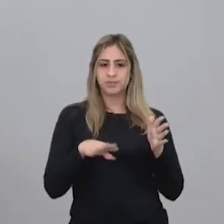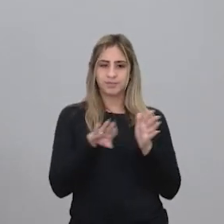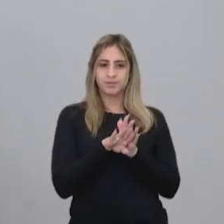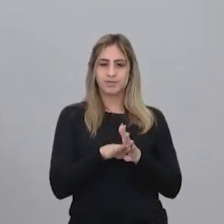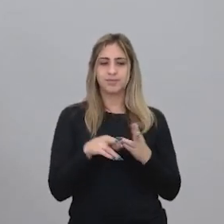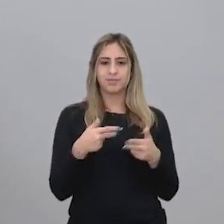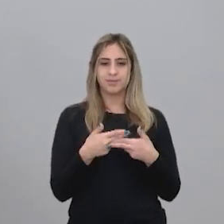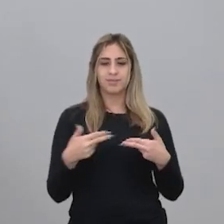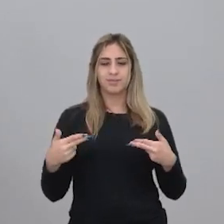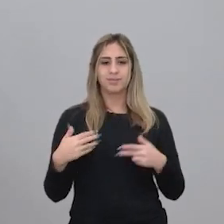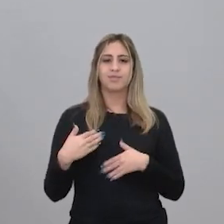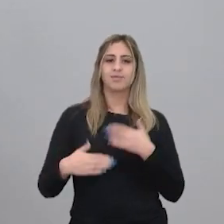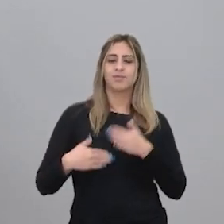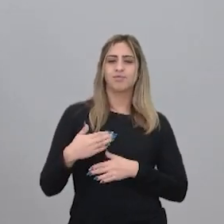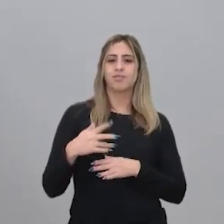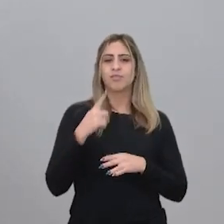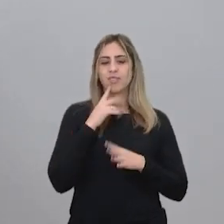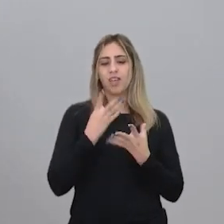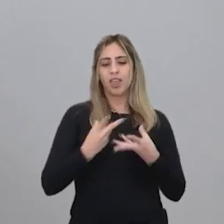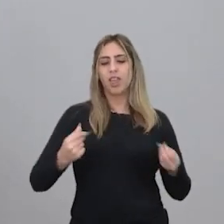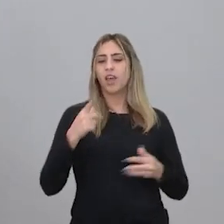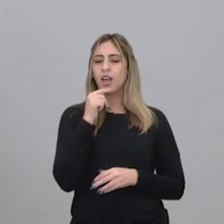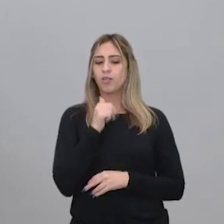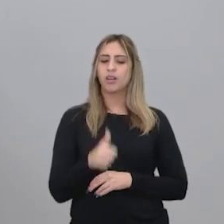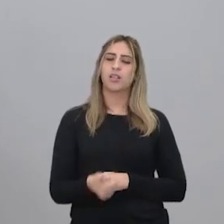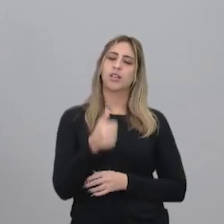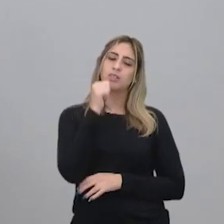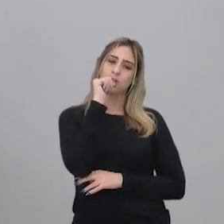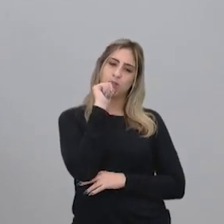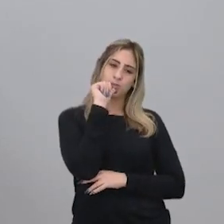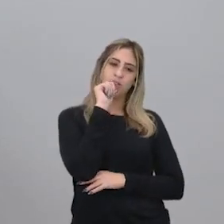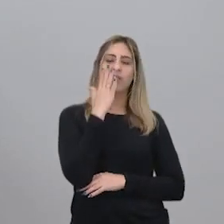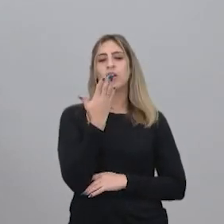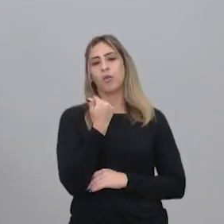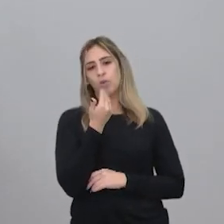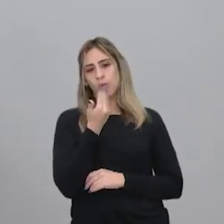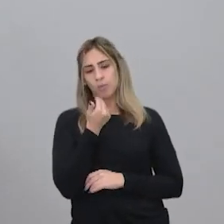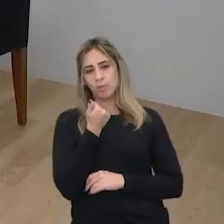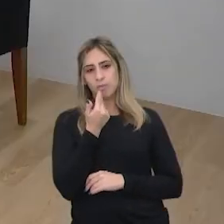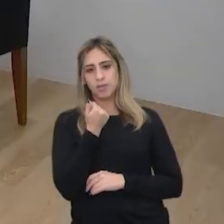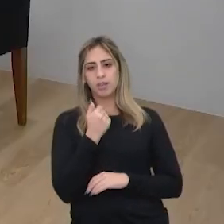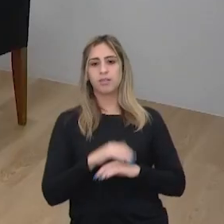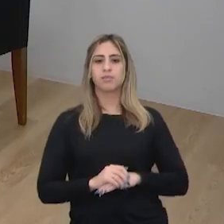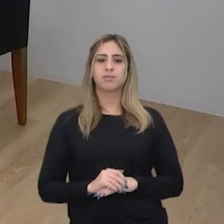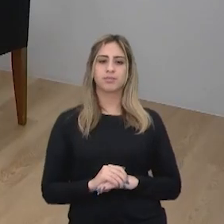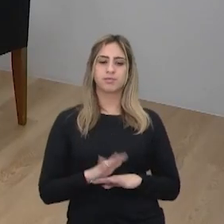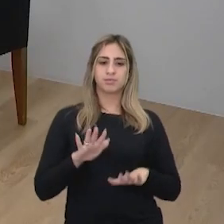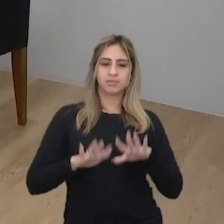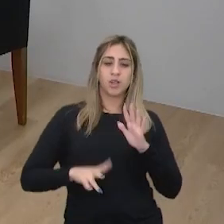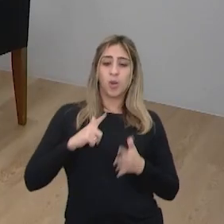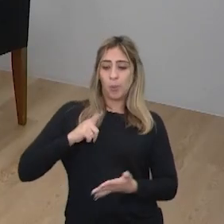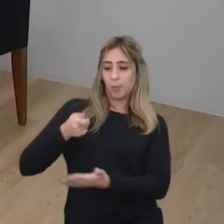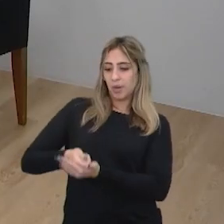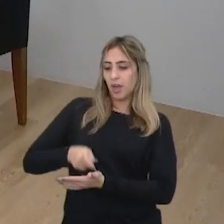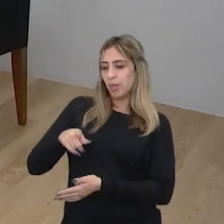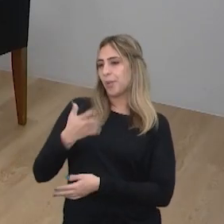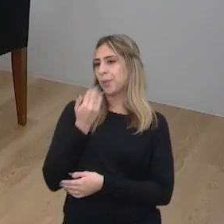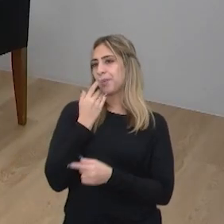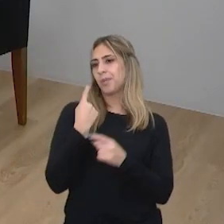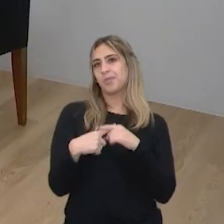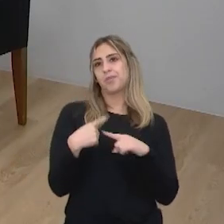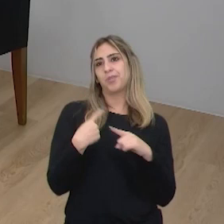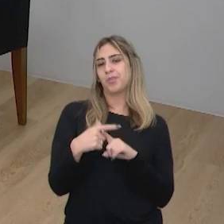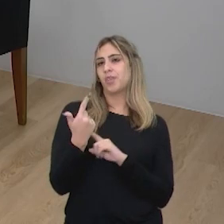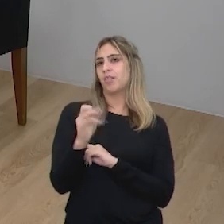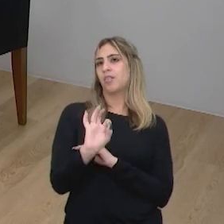na minha barraca e vou dormir. Não, você vai derreter água, você vai comer, muitas vezes se obrigar a comer porque você não está